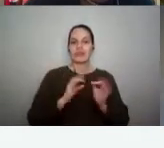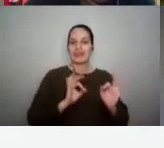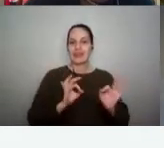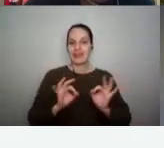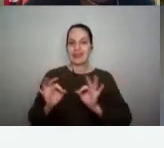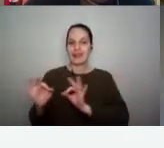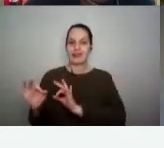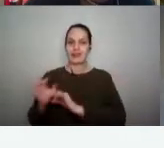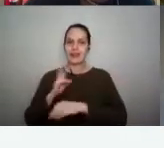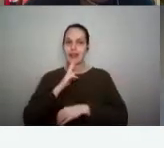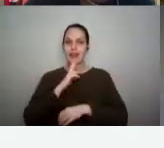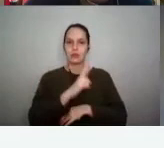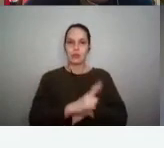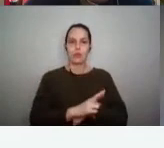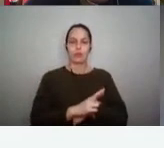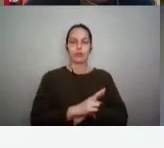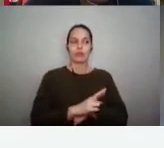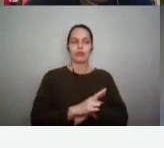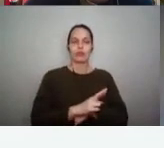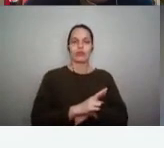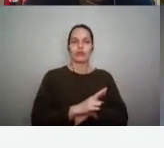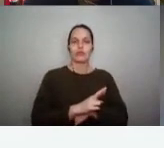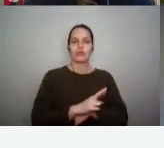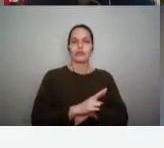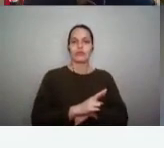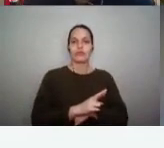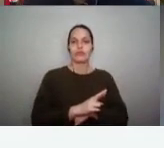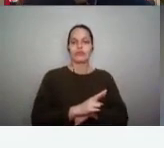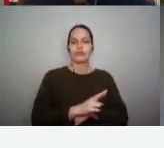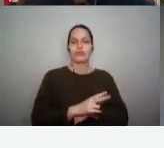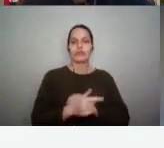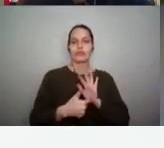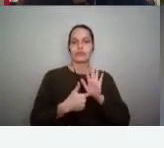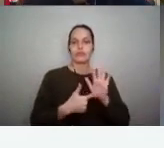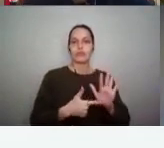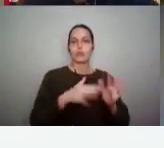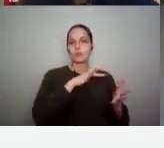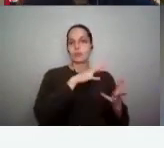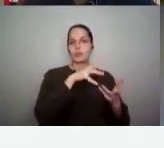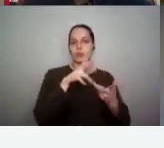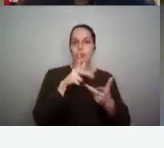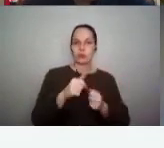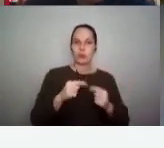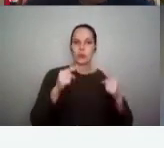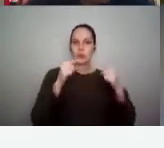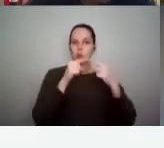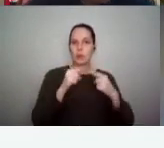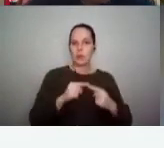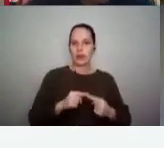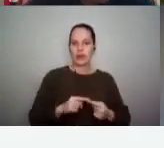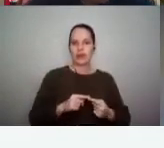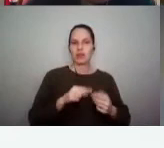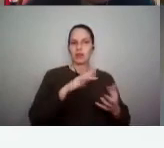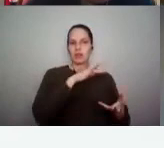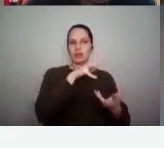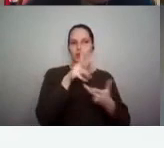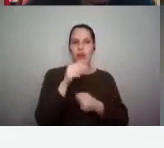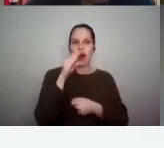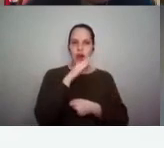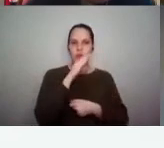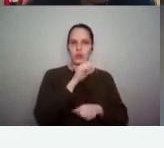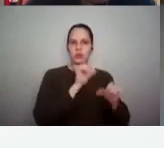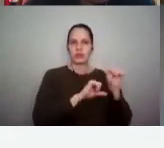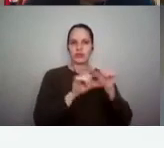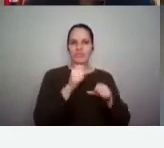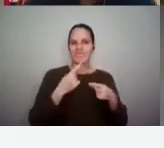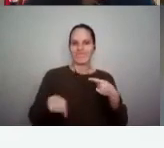mundo, né, com tão rápidas mudanças e com tantas perguntas.